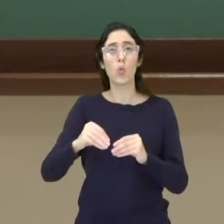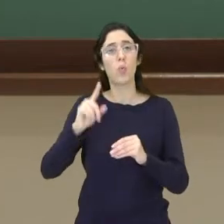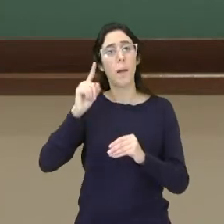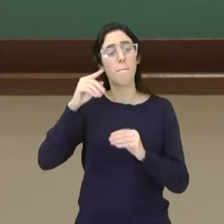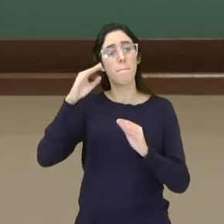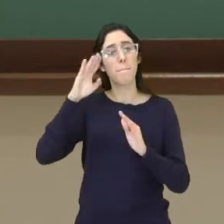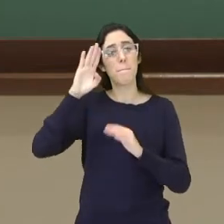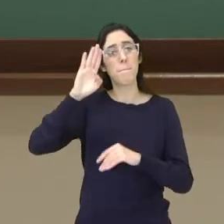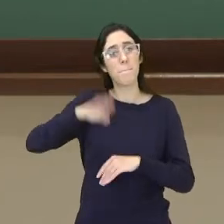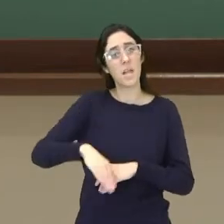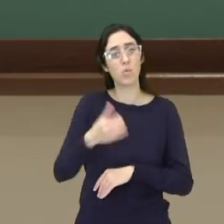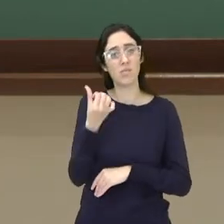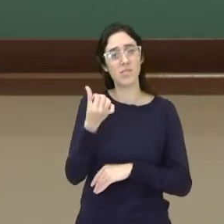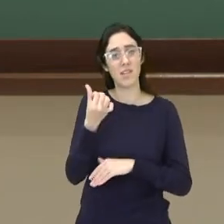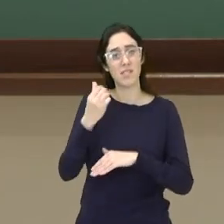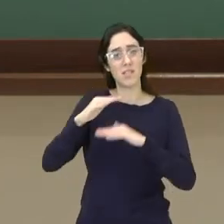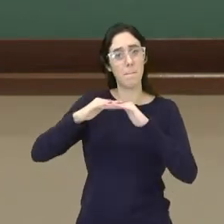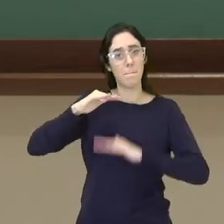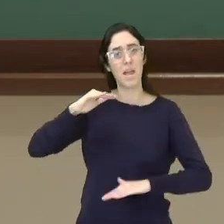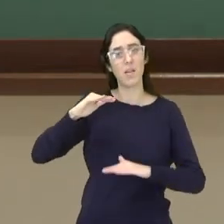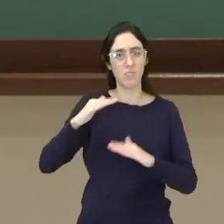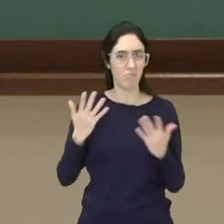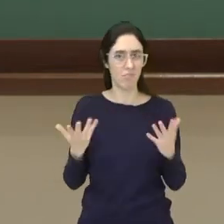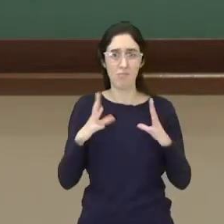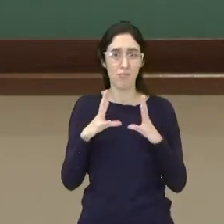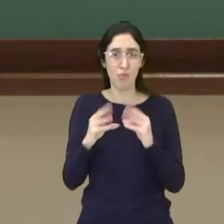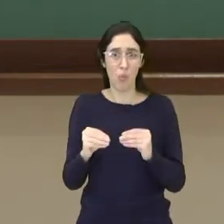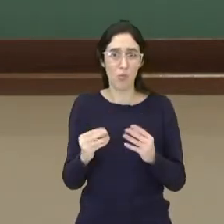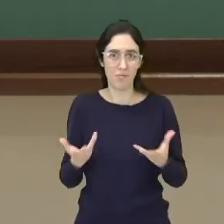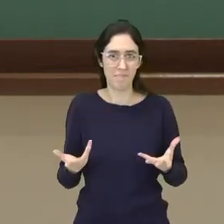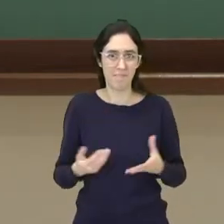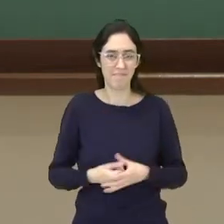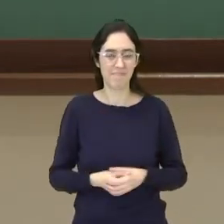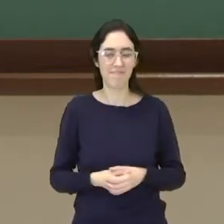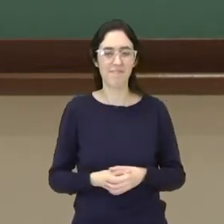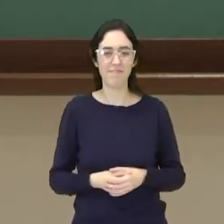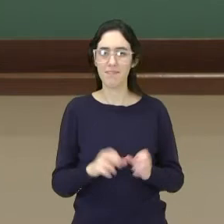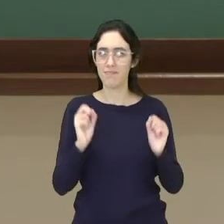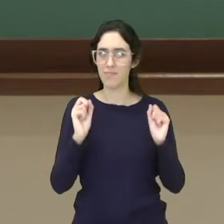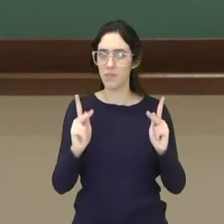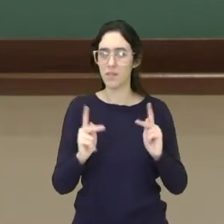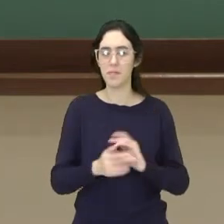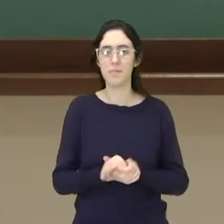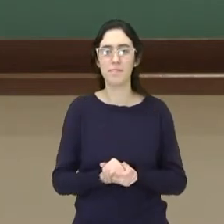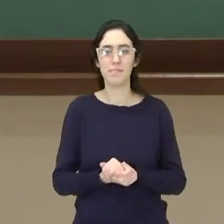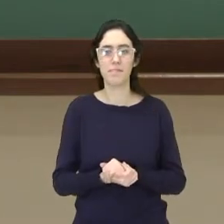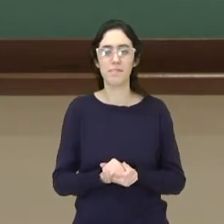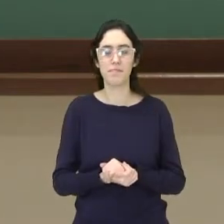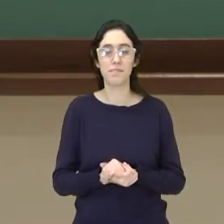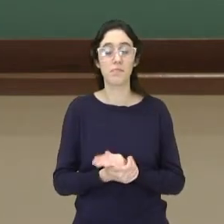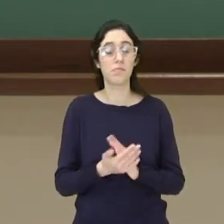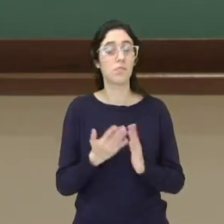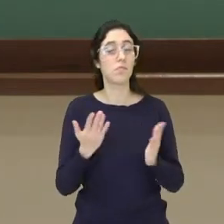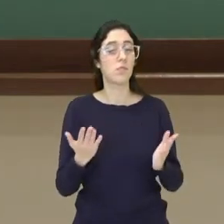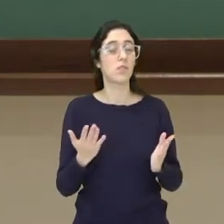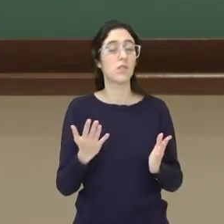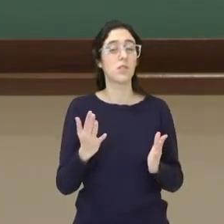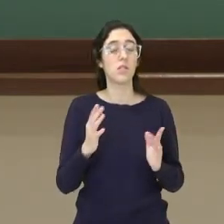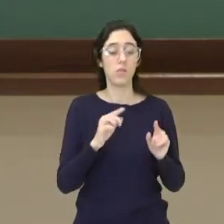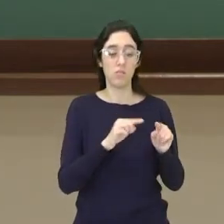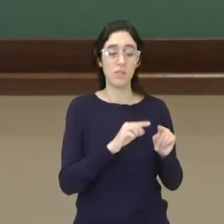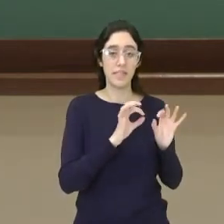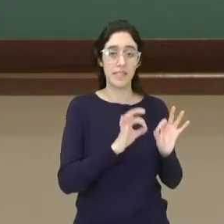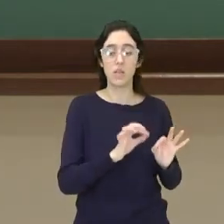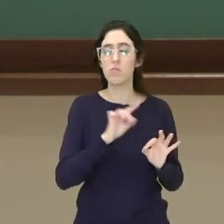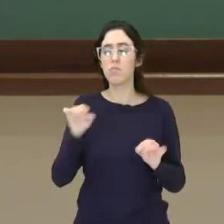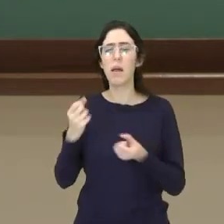precisa. Que é o quê? Que o resultado seja menor do que 7. Beleza? Agora, o que é o evento impossível? O evento